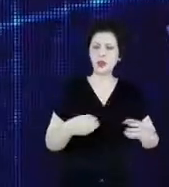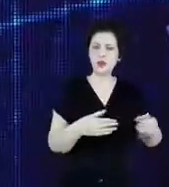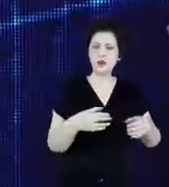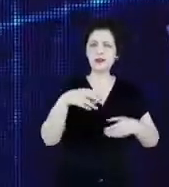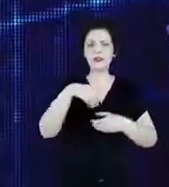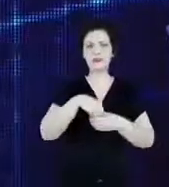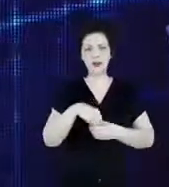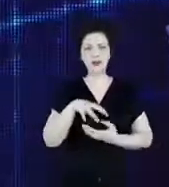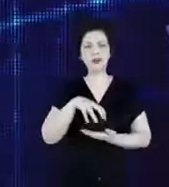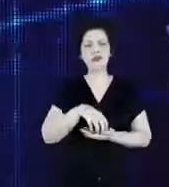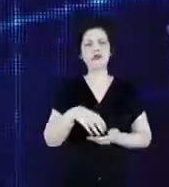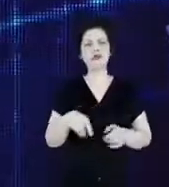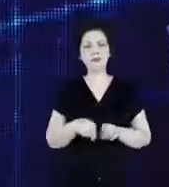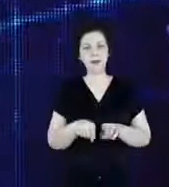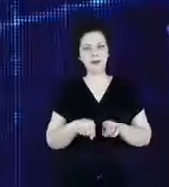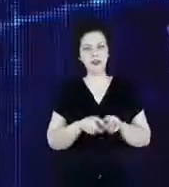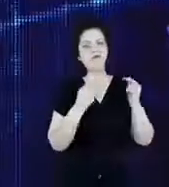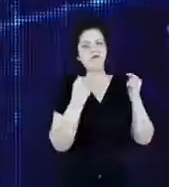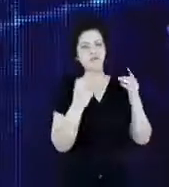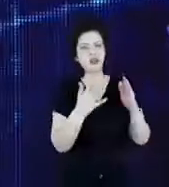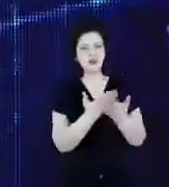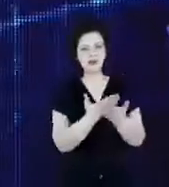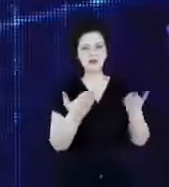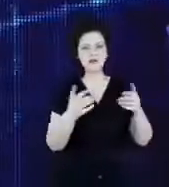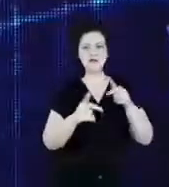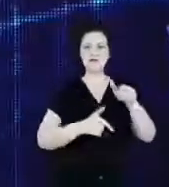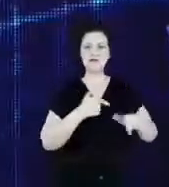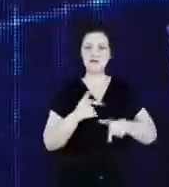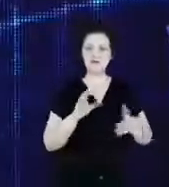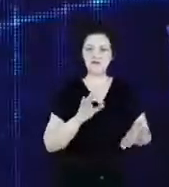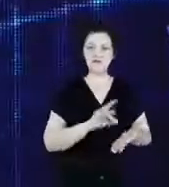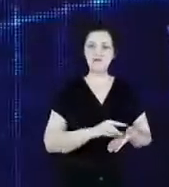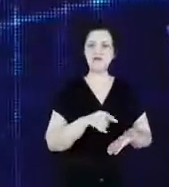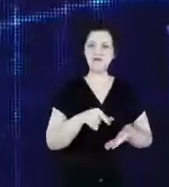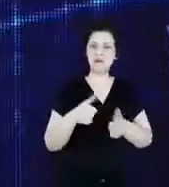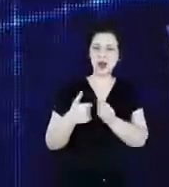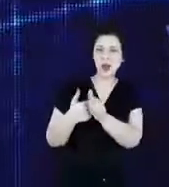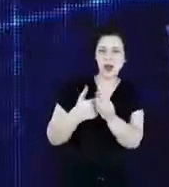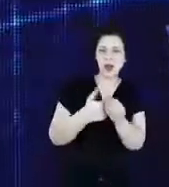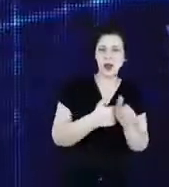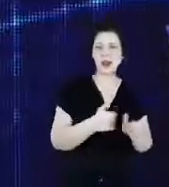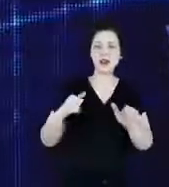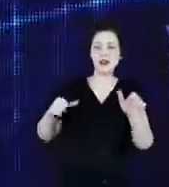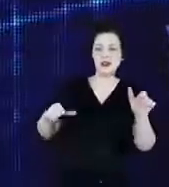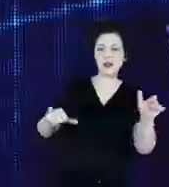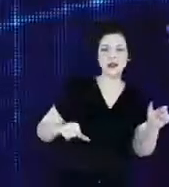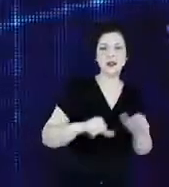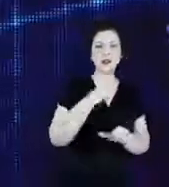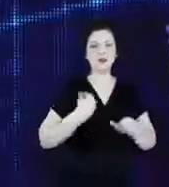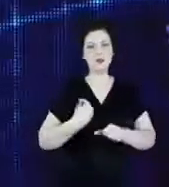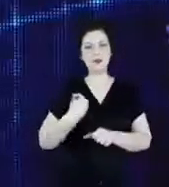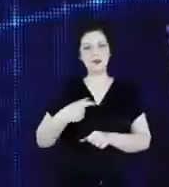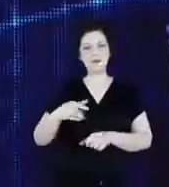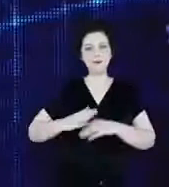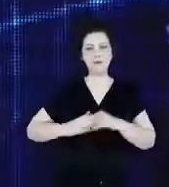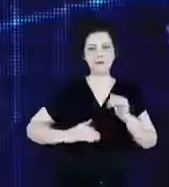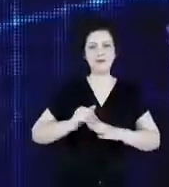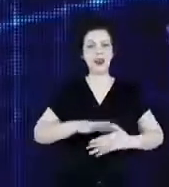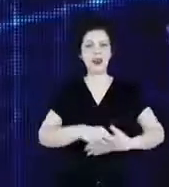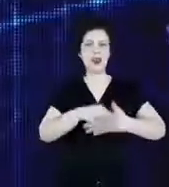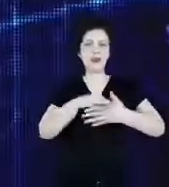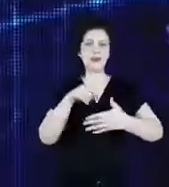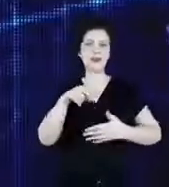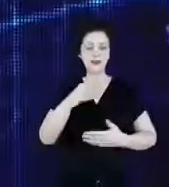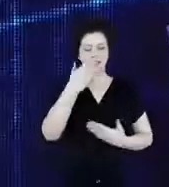também. Então, meus parabéns, acho que vocês estão, de fato, acompanhando aqui essa transformação e, mais do que acompanhar, liderando ela.